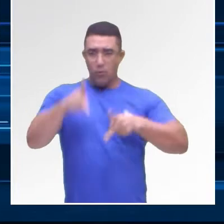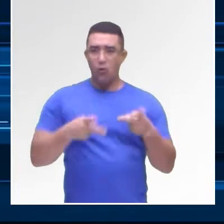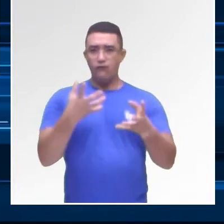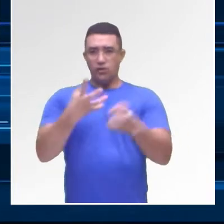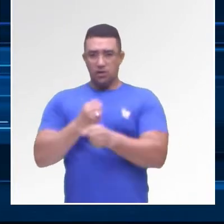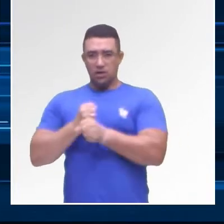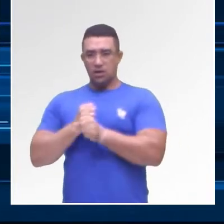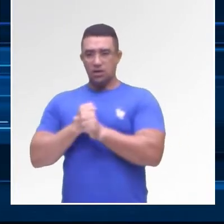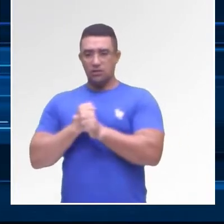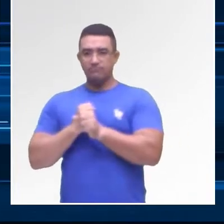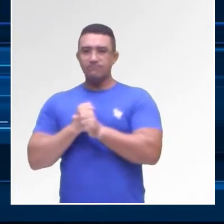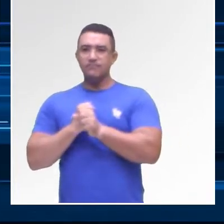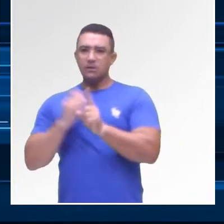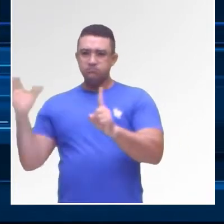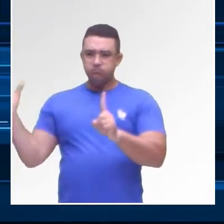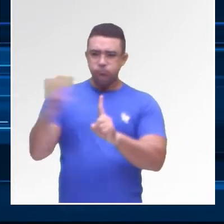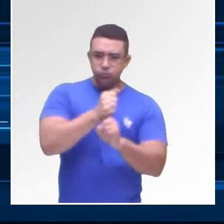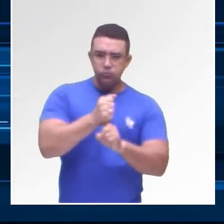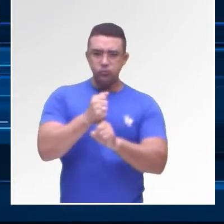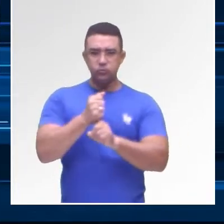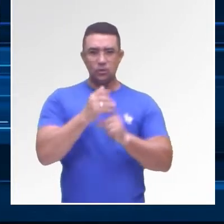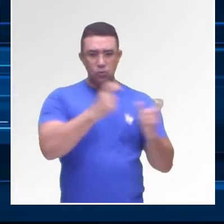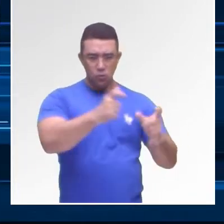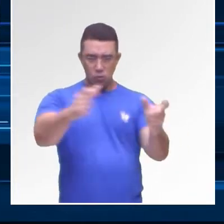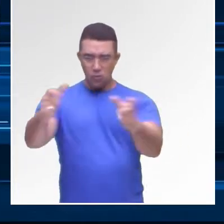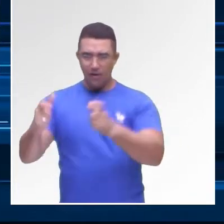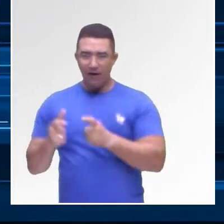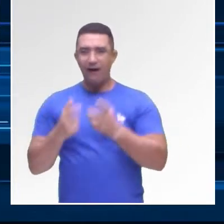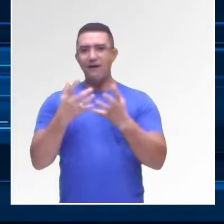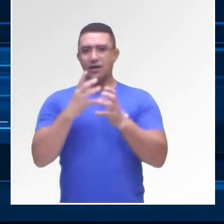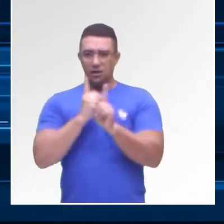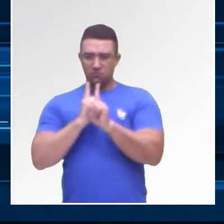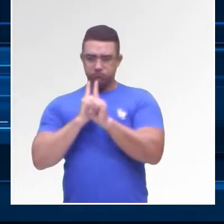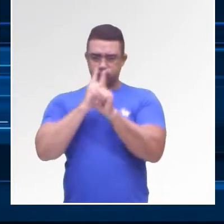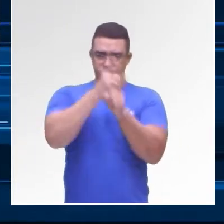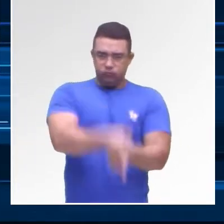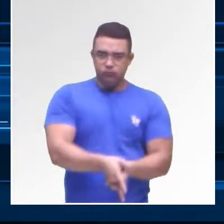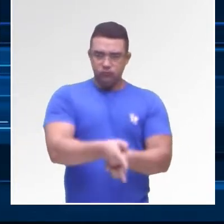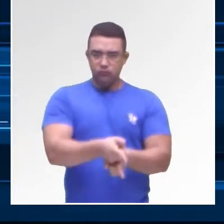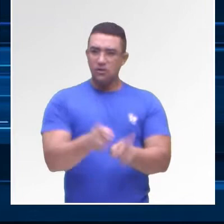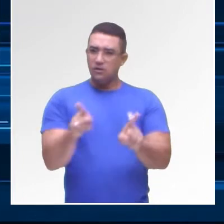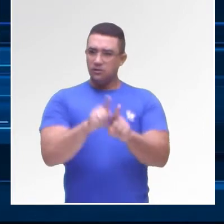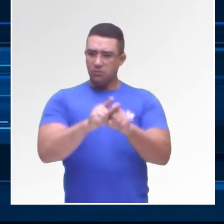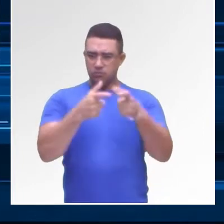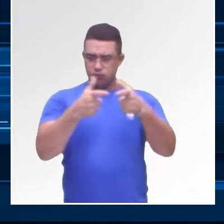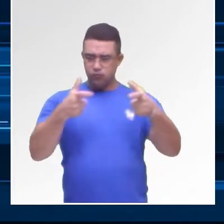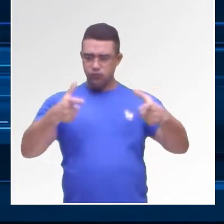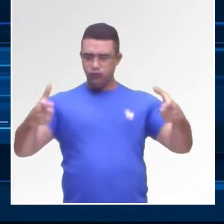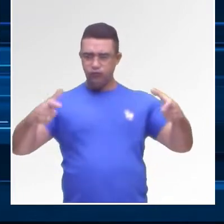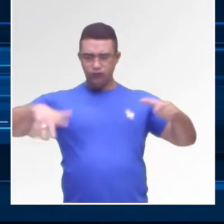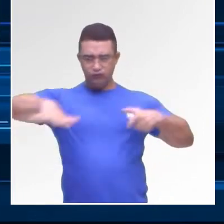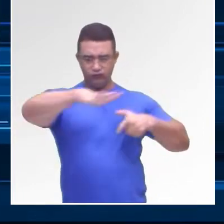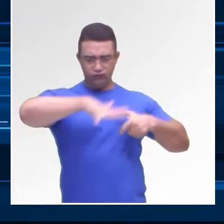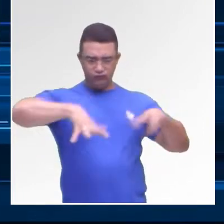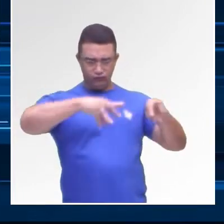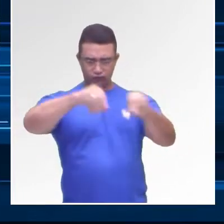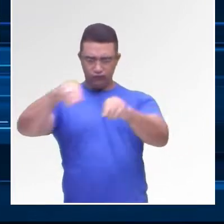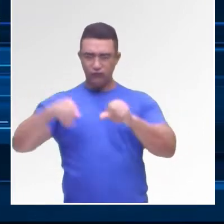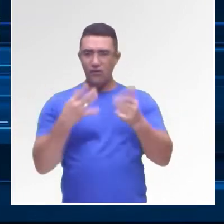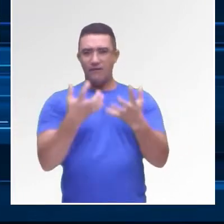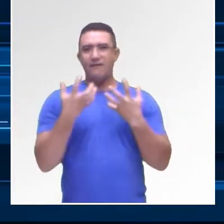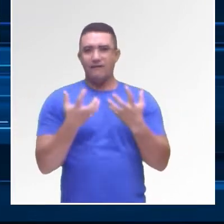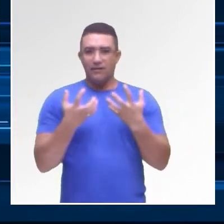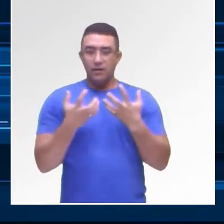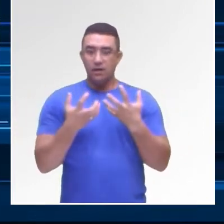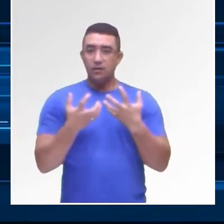dominar determinadas regiões, a querer se expandirem, todo esse processo, esses interesses, tudo isso